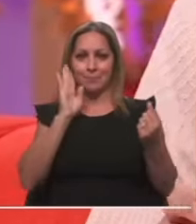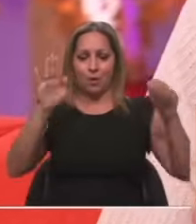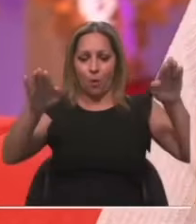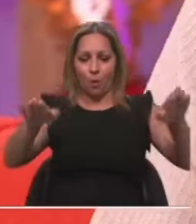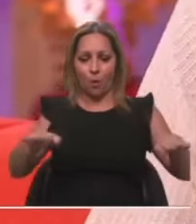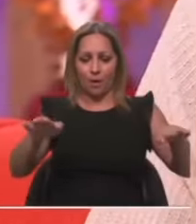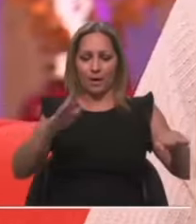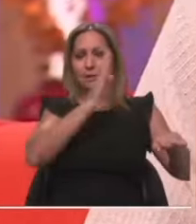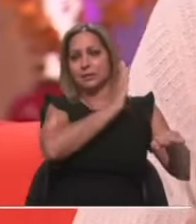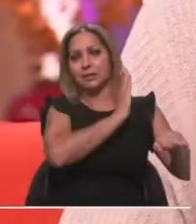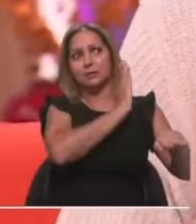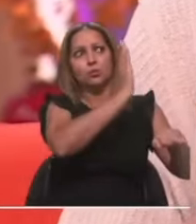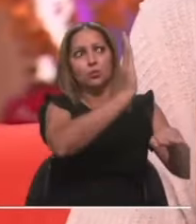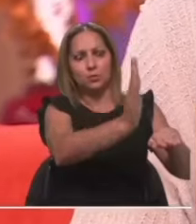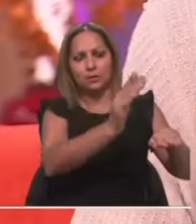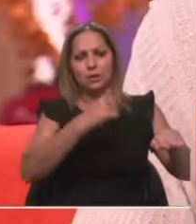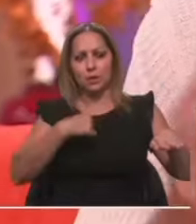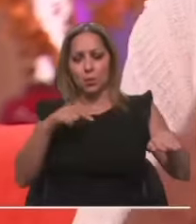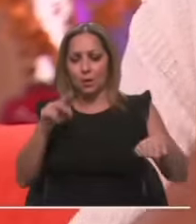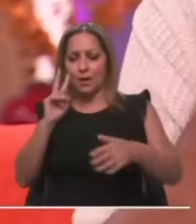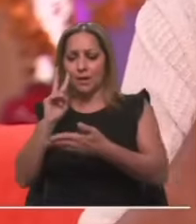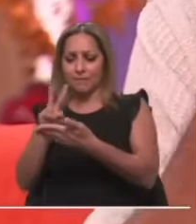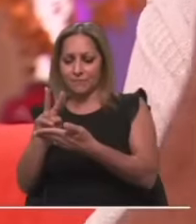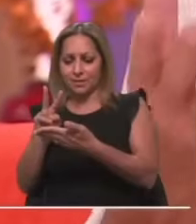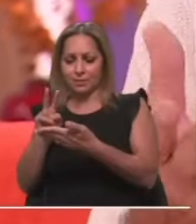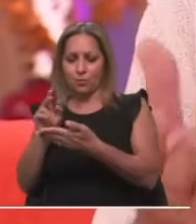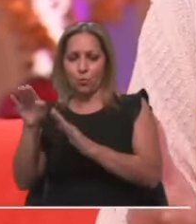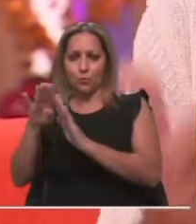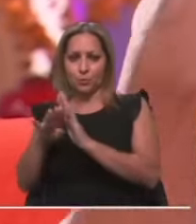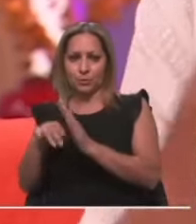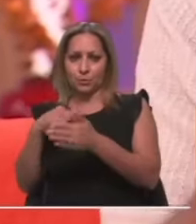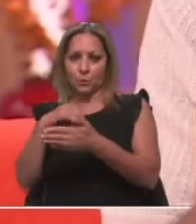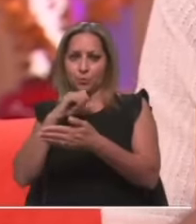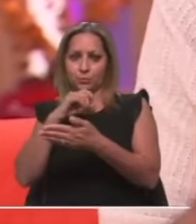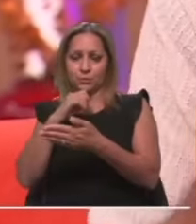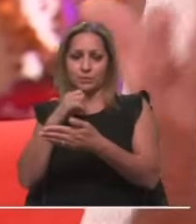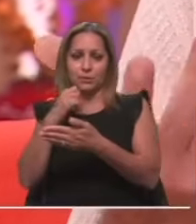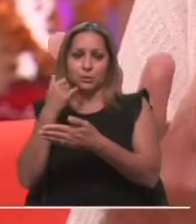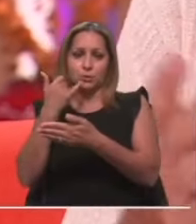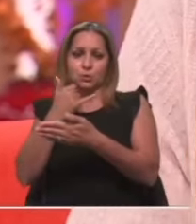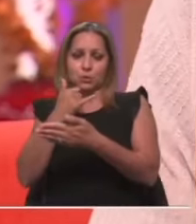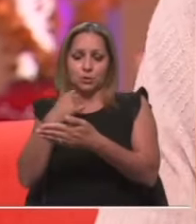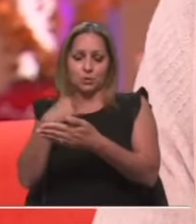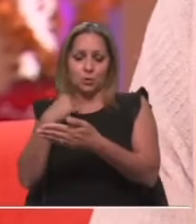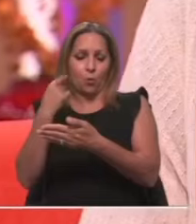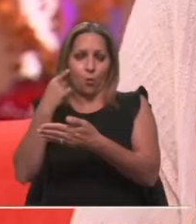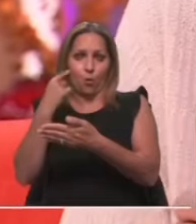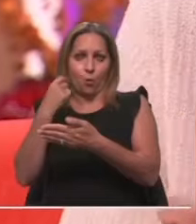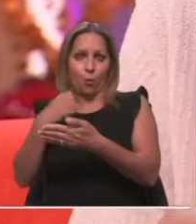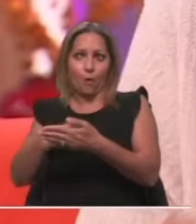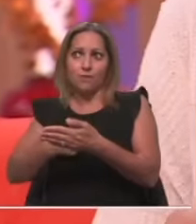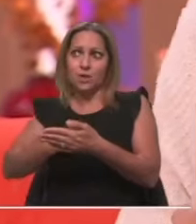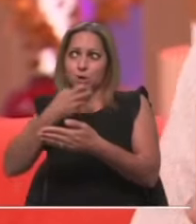devia estar a sorrir ou fazer e a verbalizar e e não me ouço sequer a mim próprio